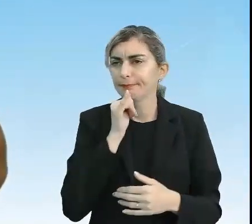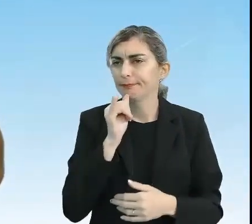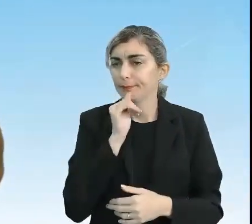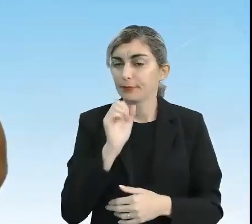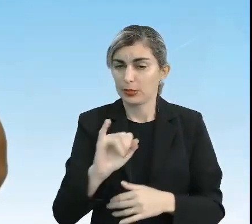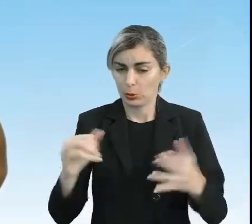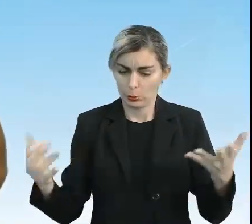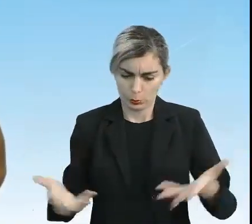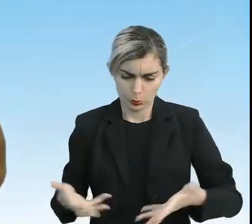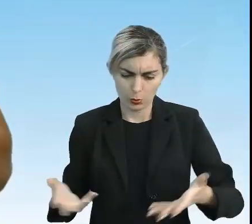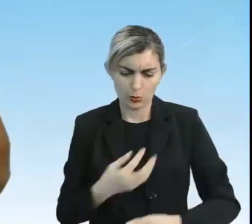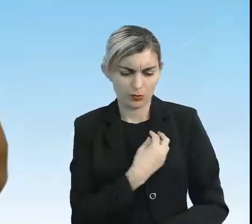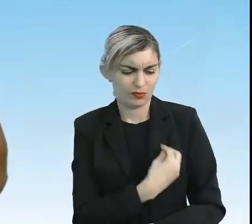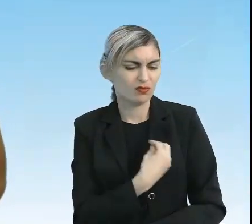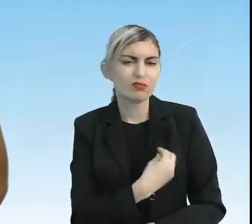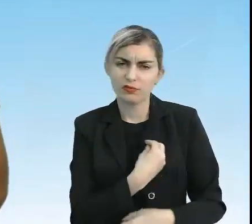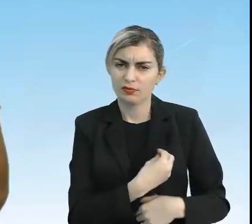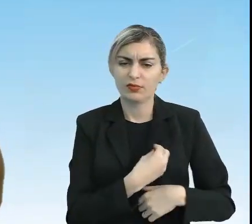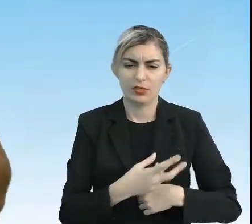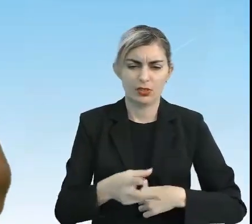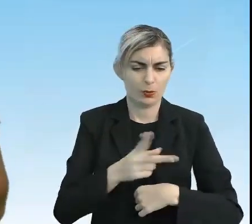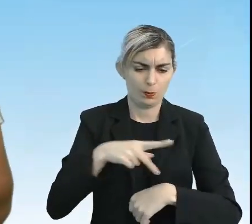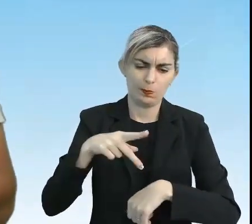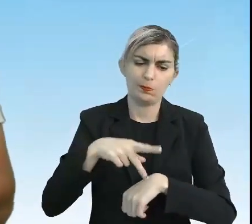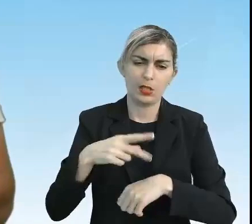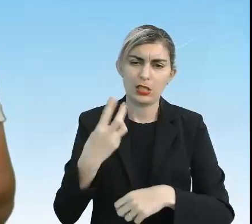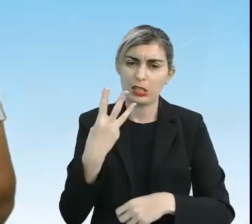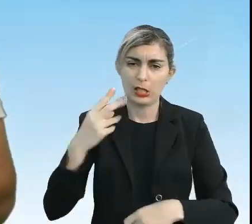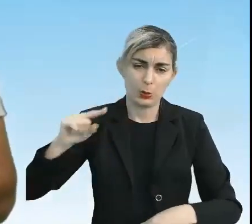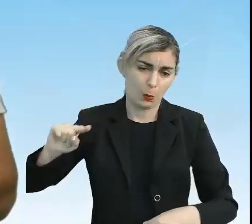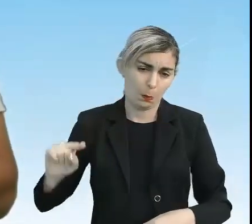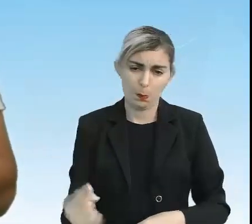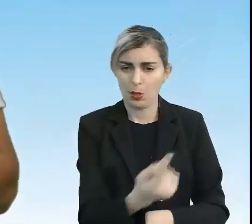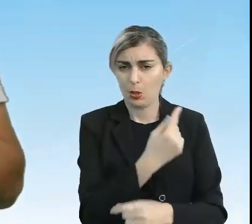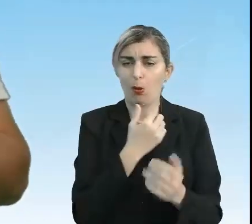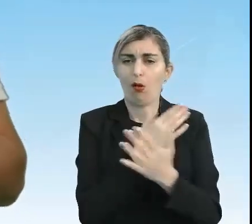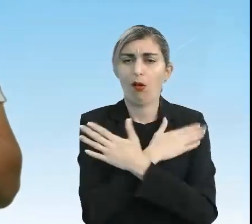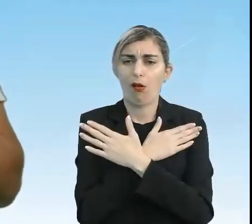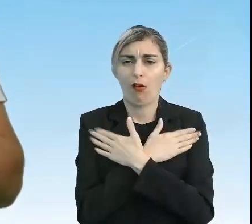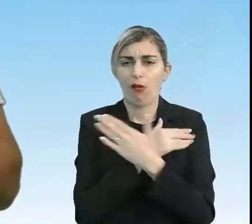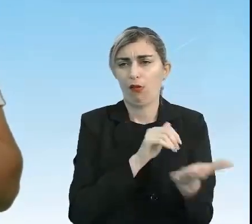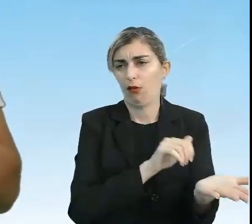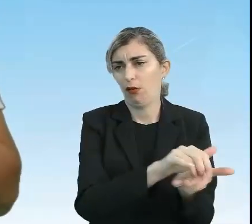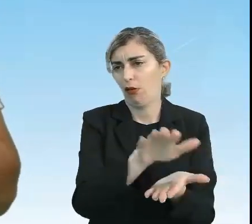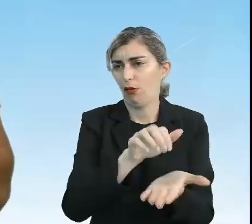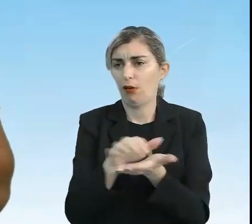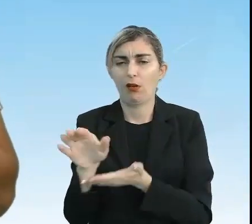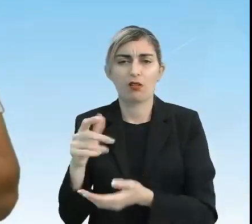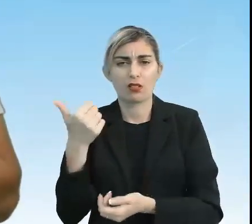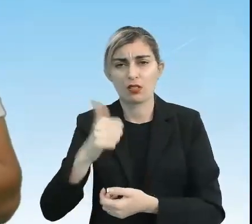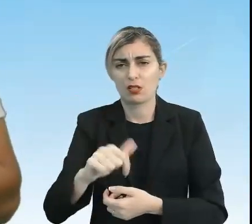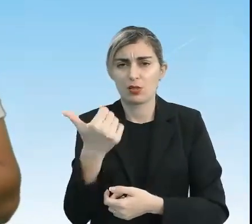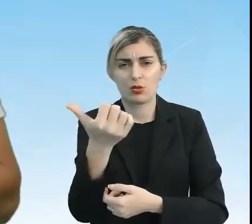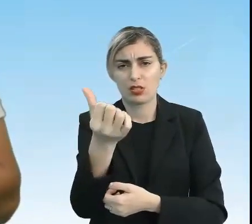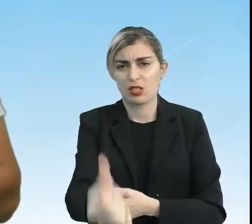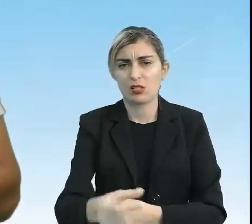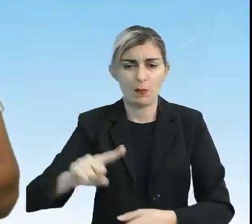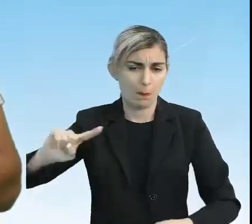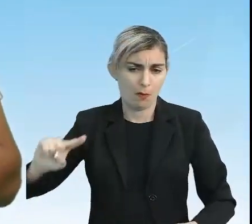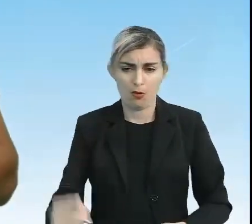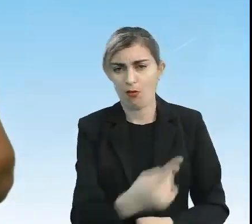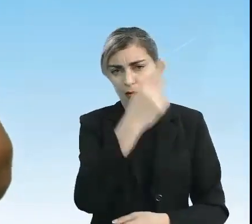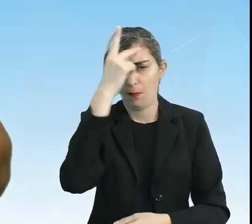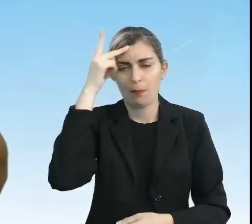se hoje nós estamos vivendo em um país que tem 13 milhões de desempregados, que nós temos hoje 116 milhões de